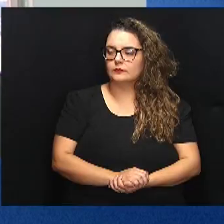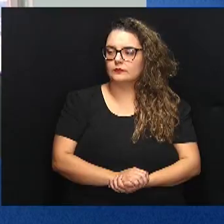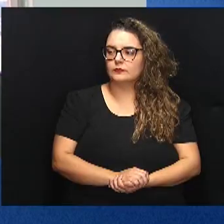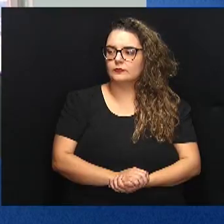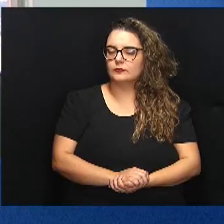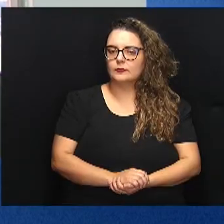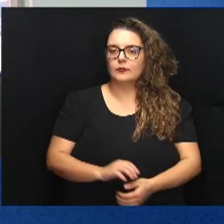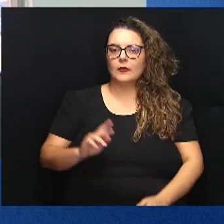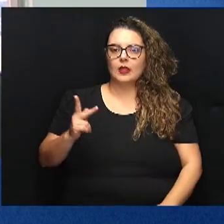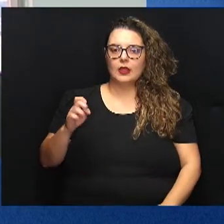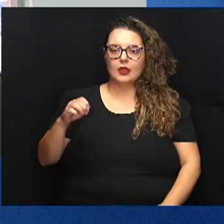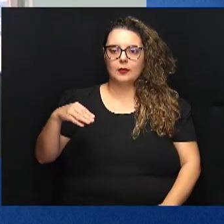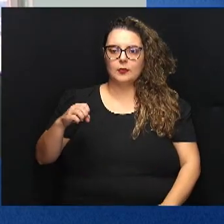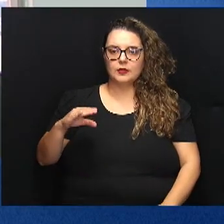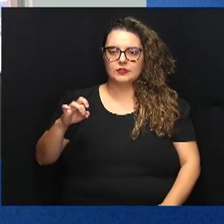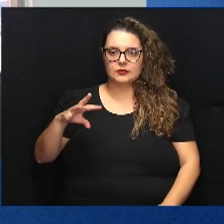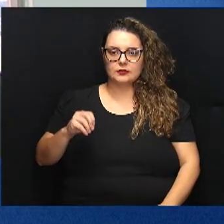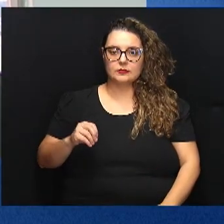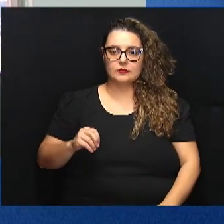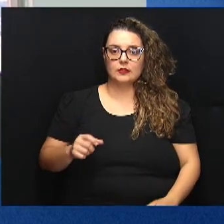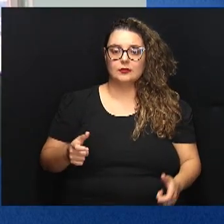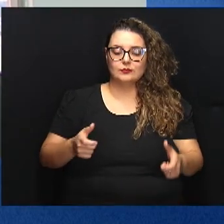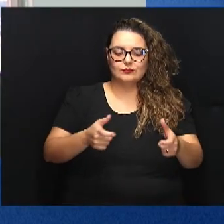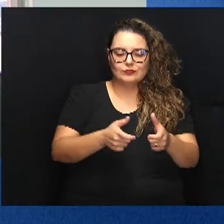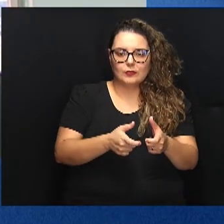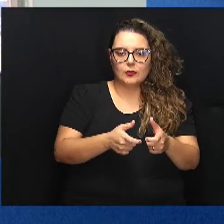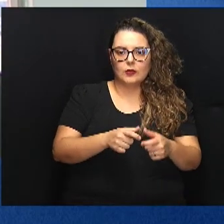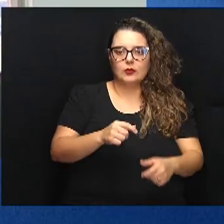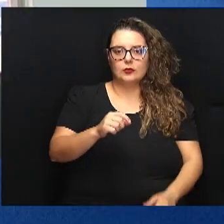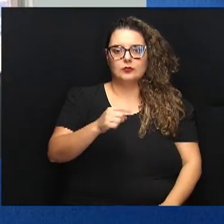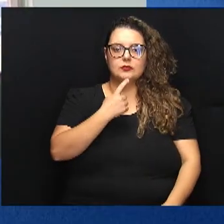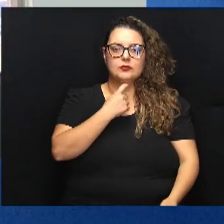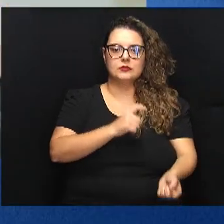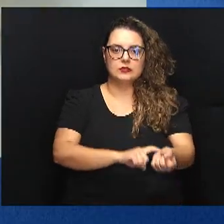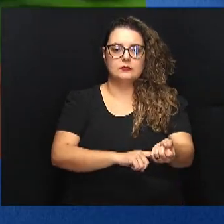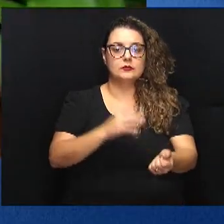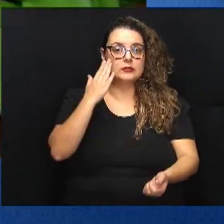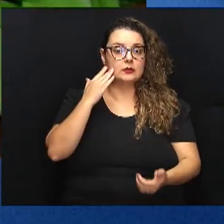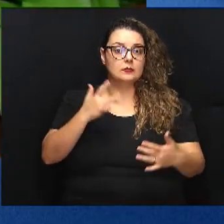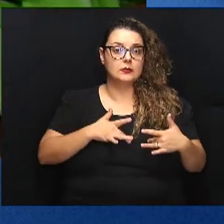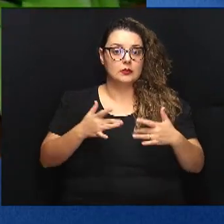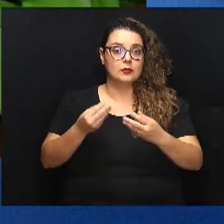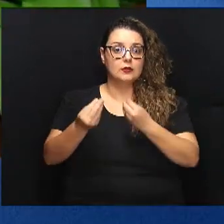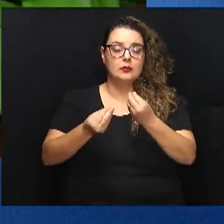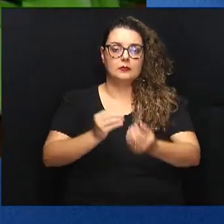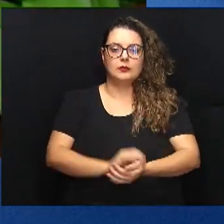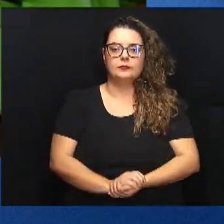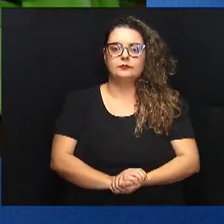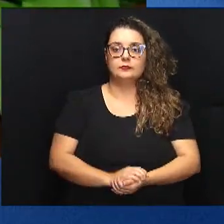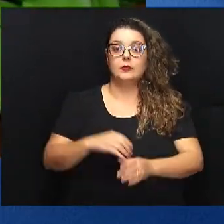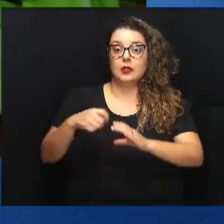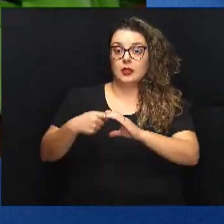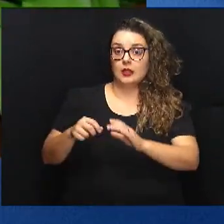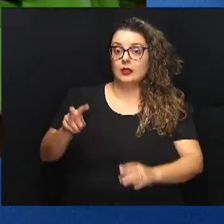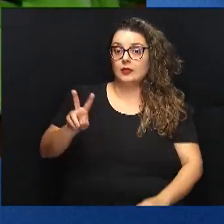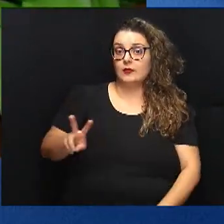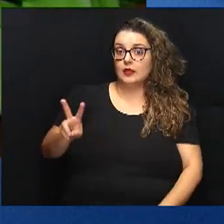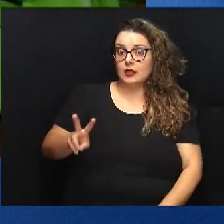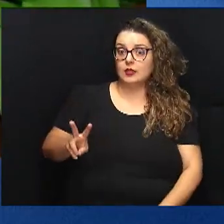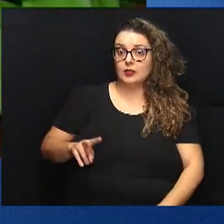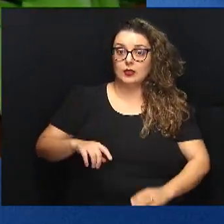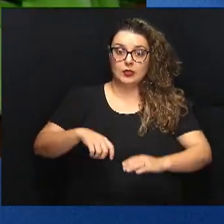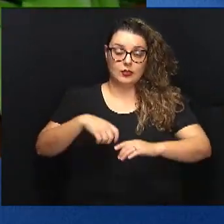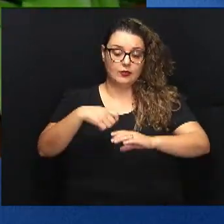Hemocentro da Unicamp está com estoque baixo de bolsas de sangue. Saiba como doar. Gravado em Valinhos, filme